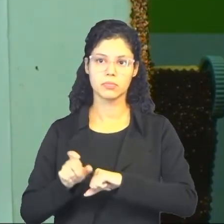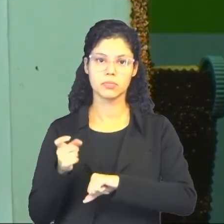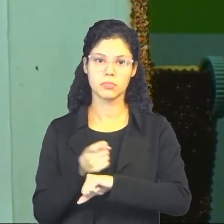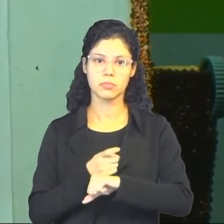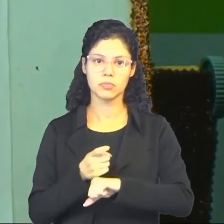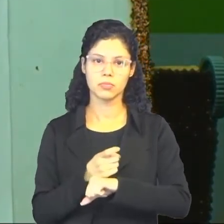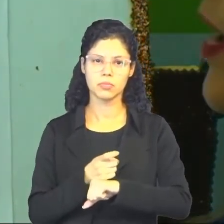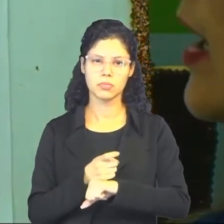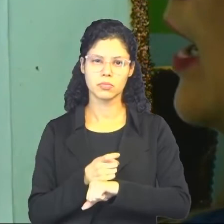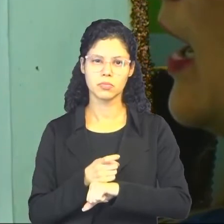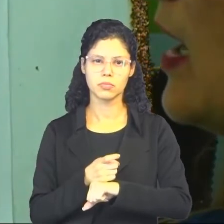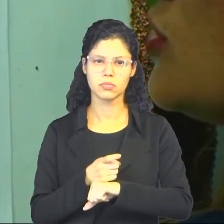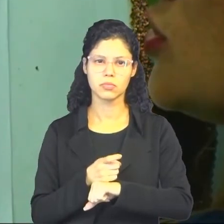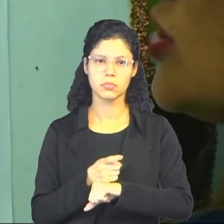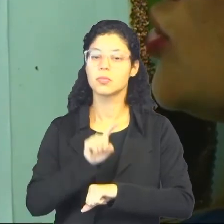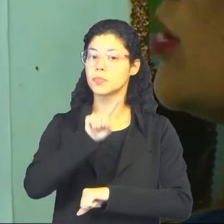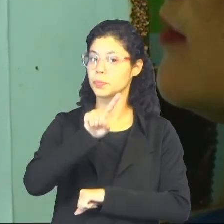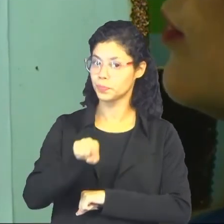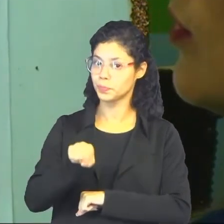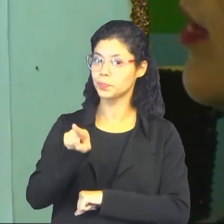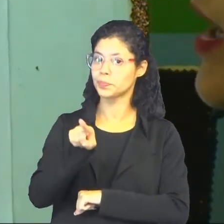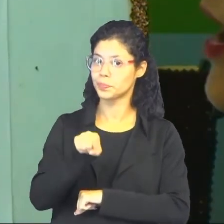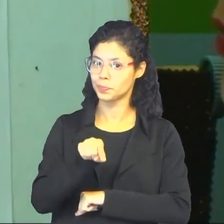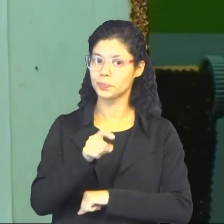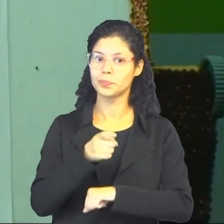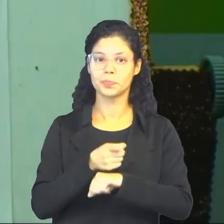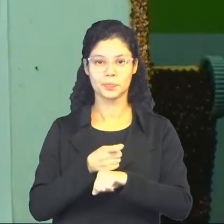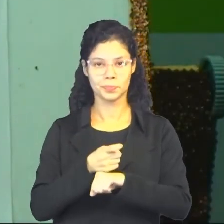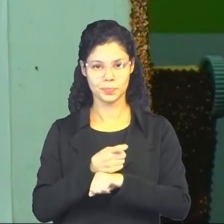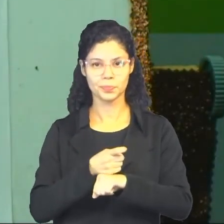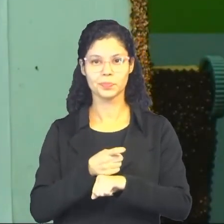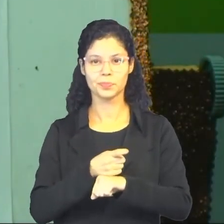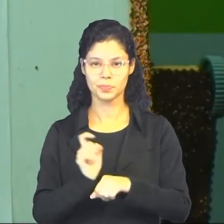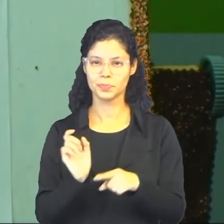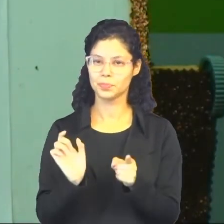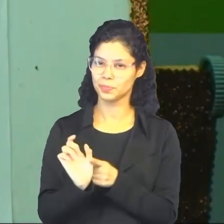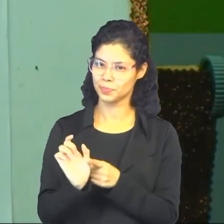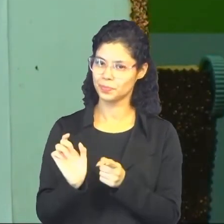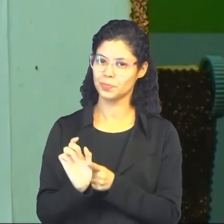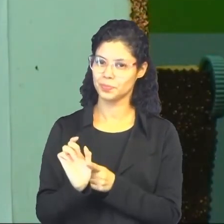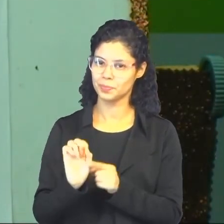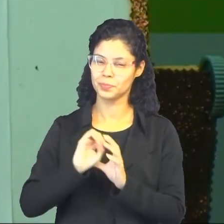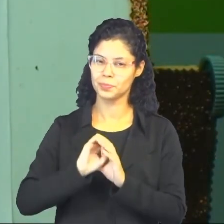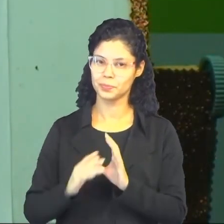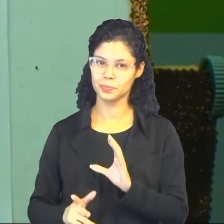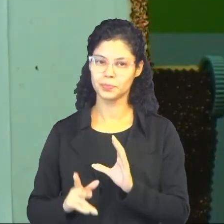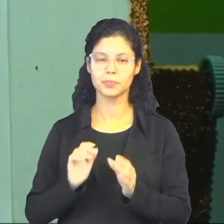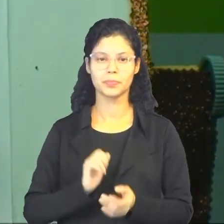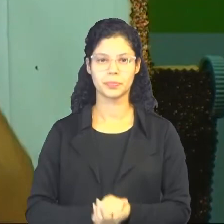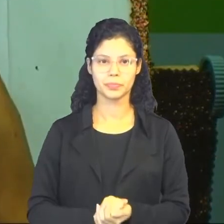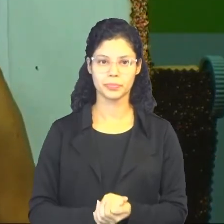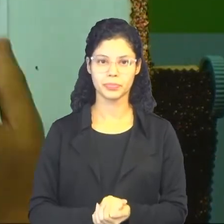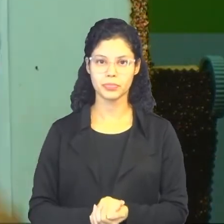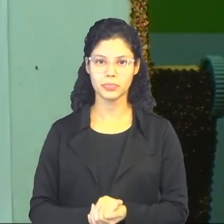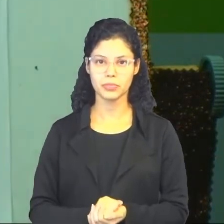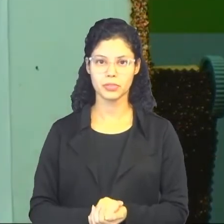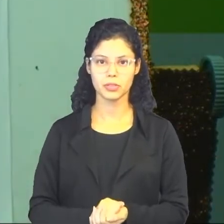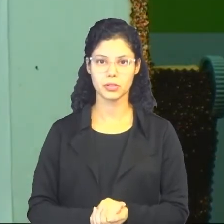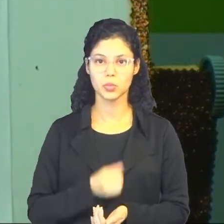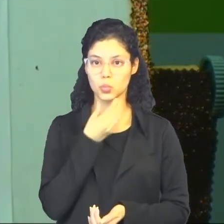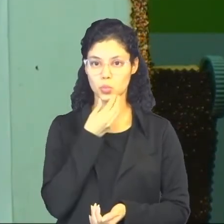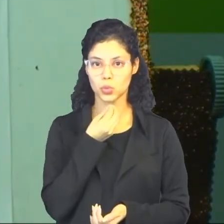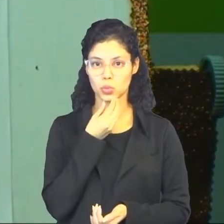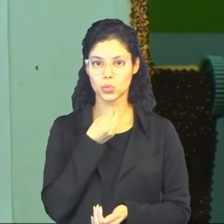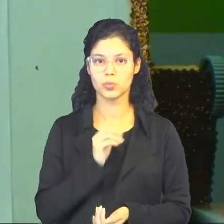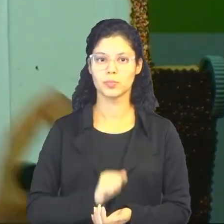ele é um adjetivo é uma palavra que está caracterizando né no caso o